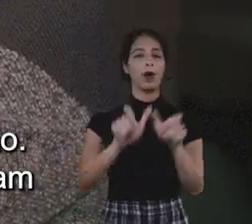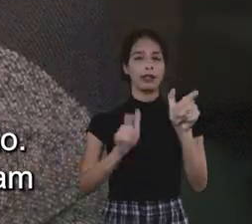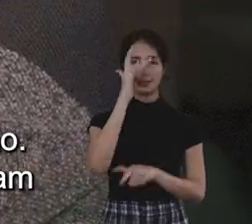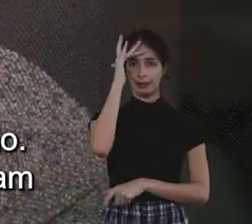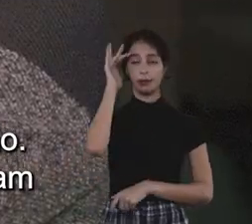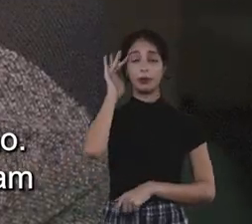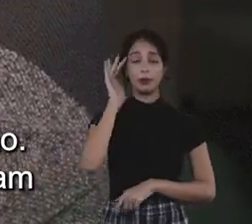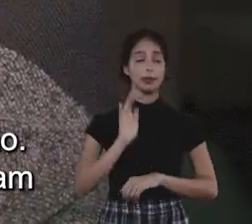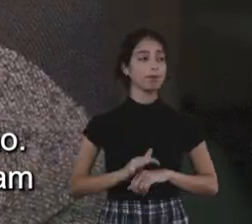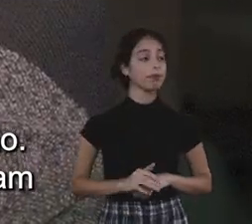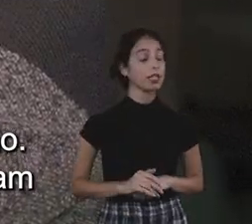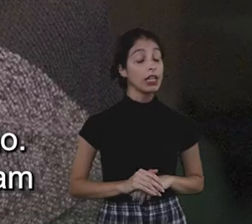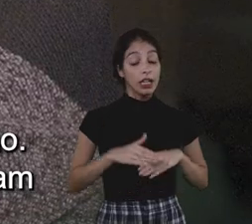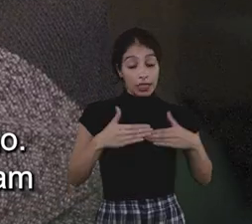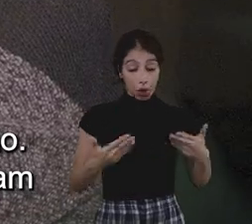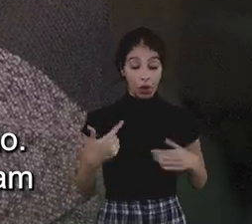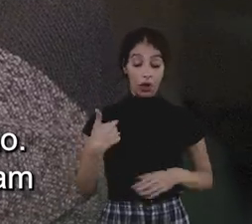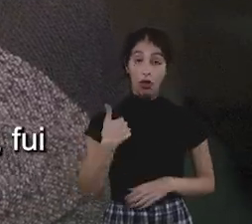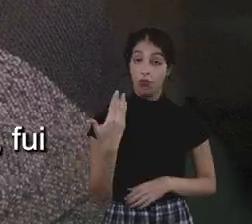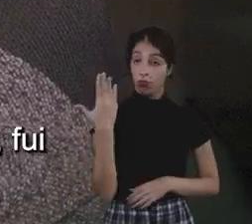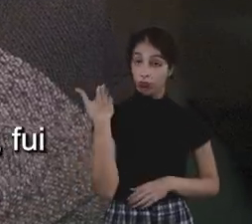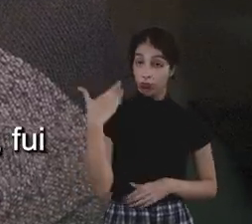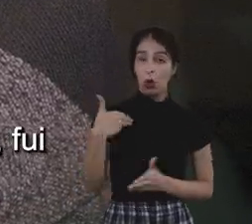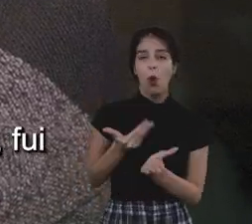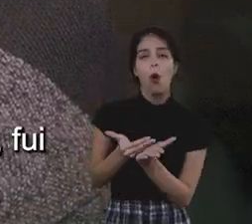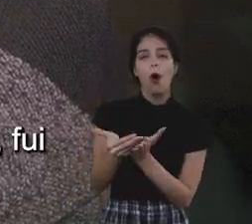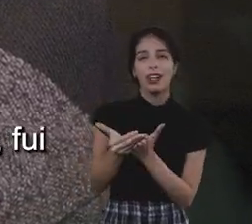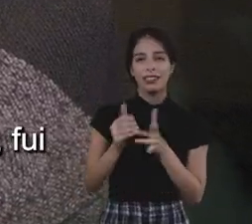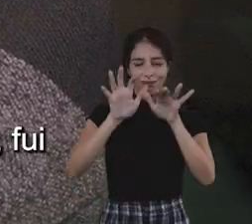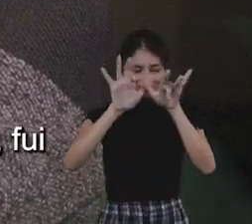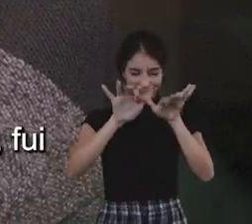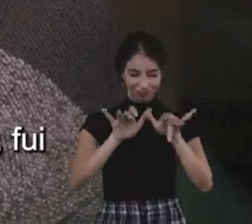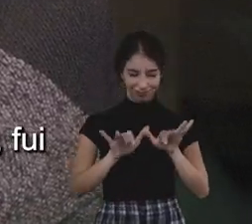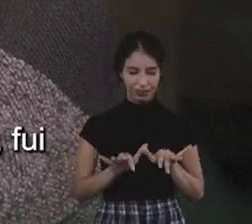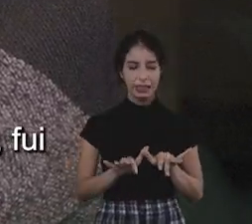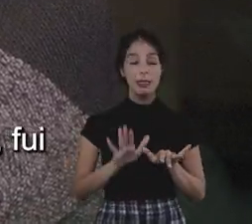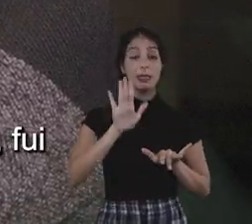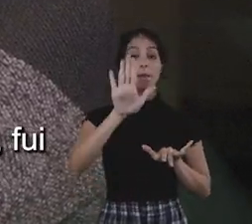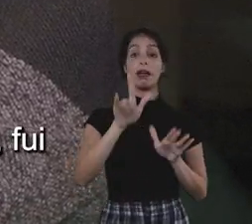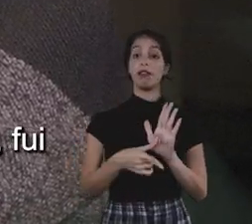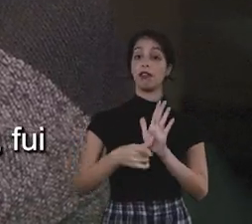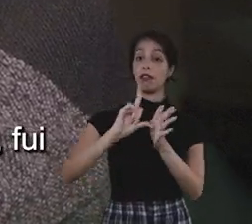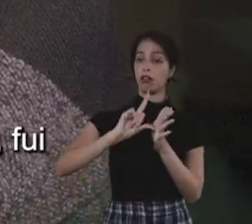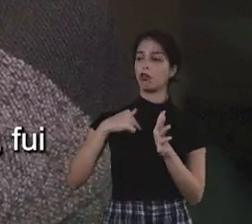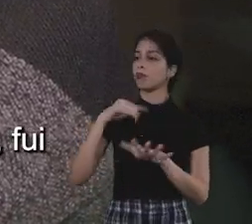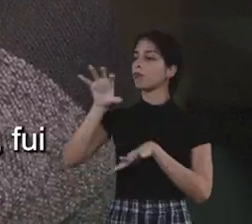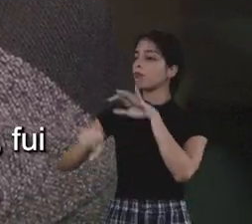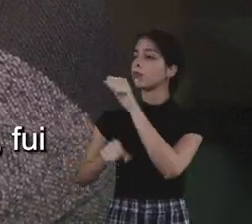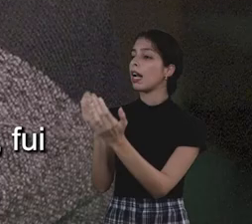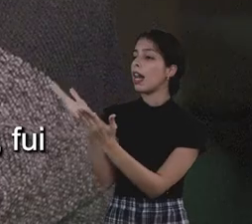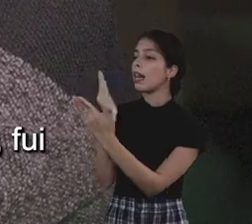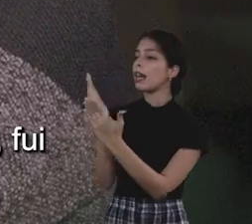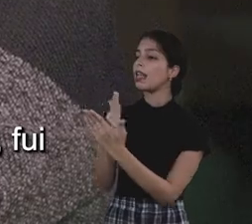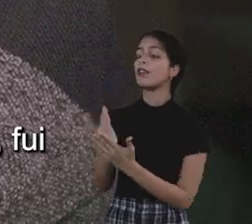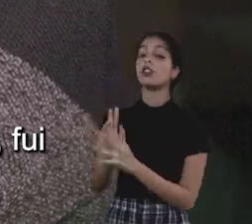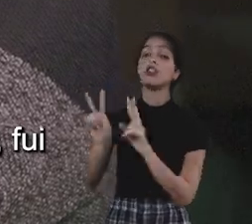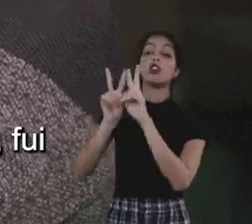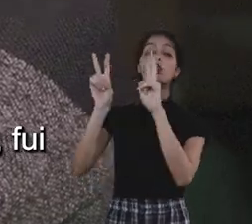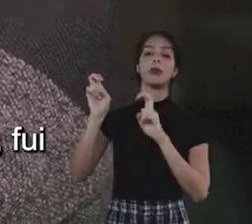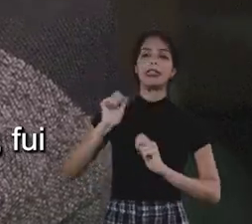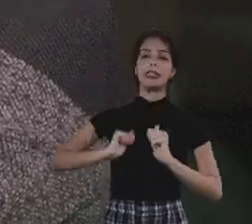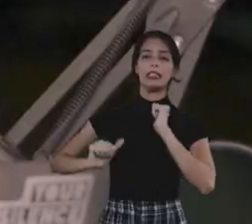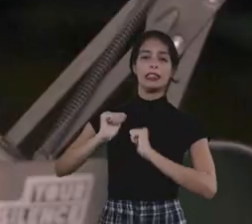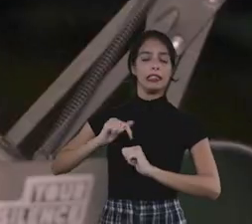eh quando eu fui ler os livros que estavam disponíveis para o público geral sobre ansiedade ficando